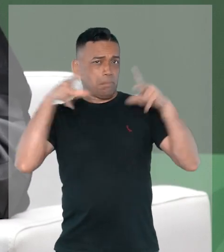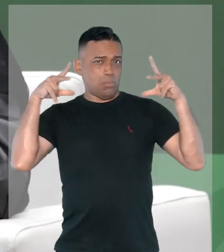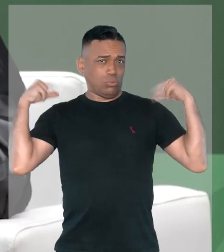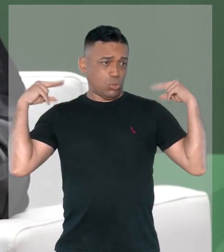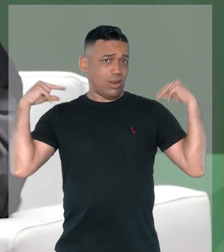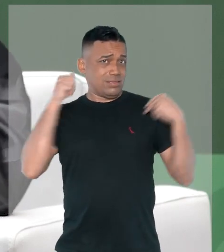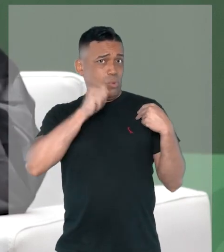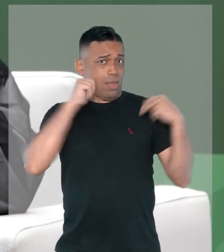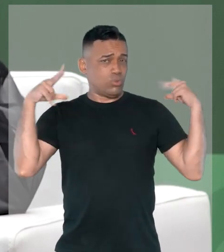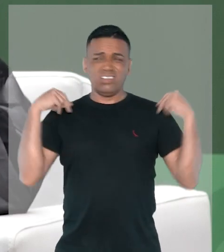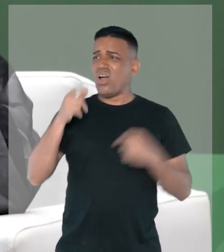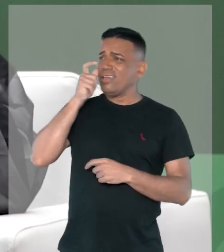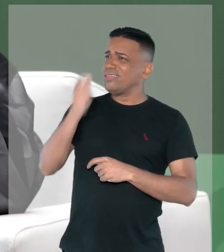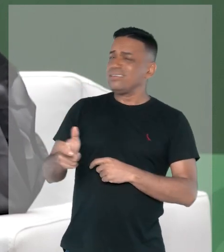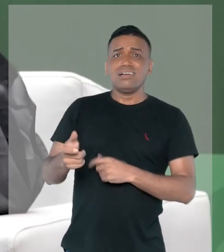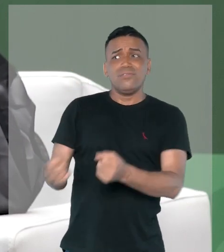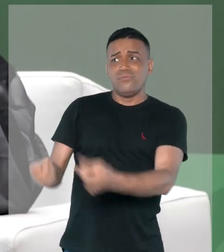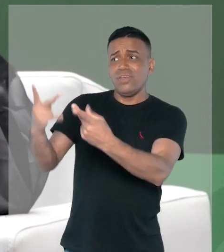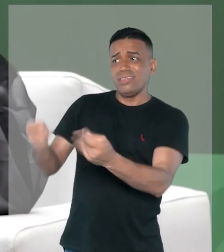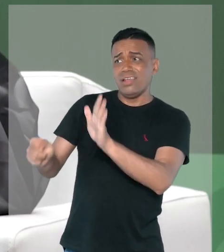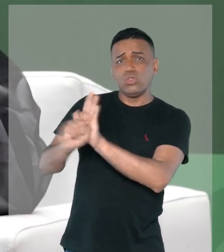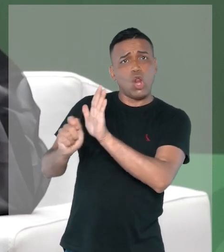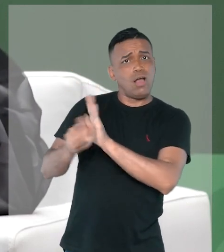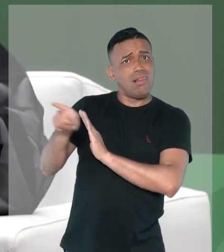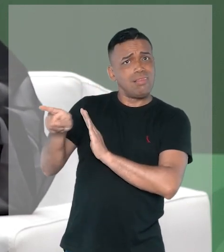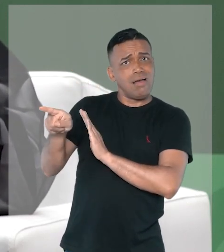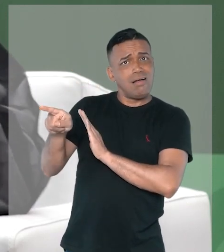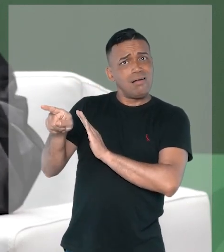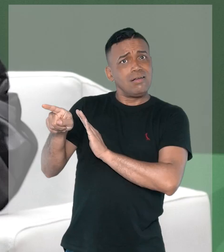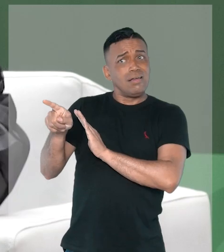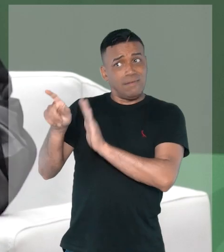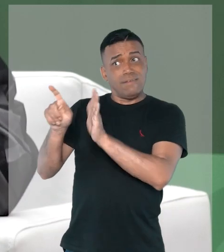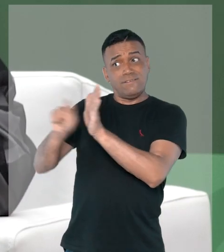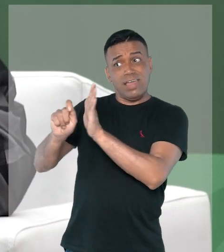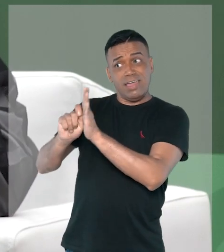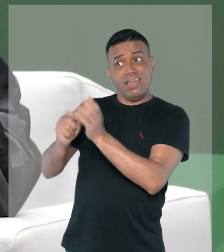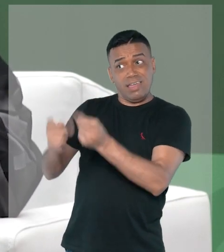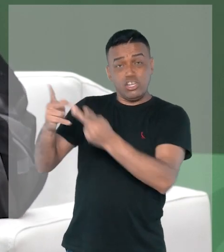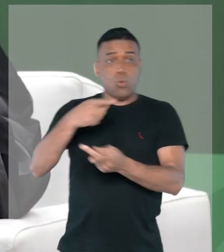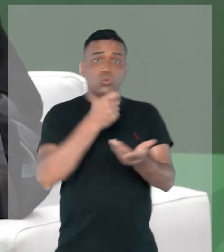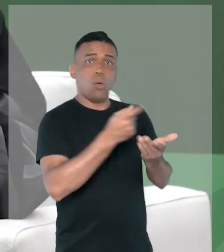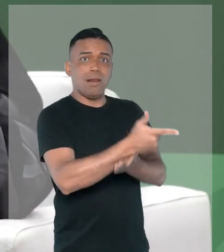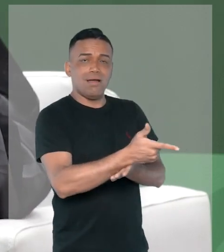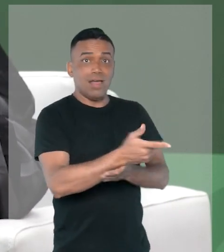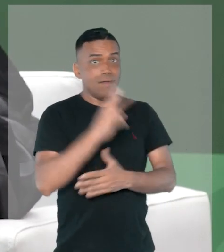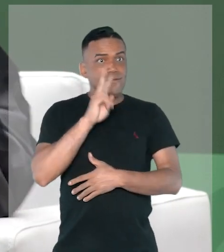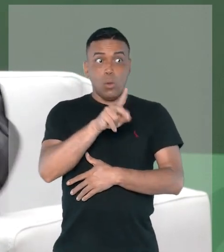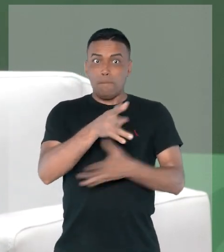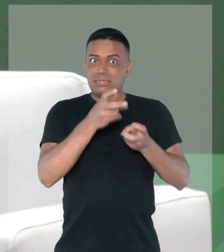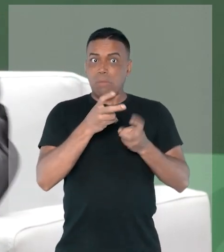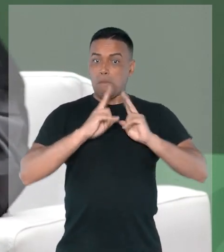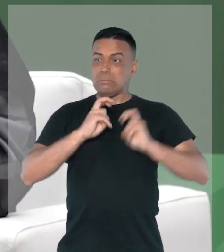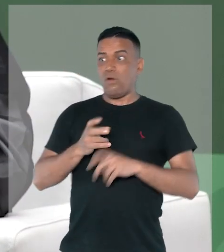estava me levando. Falei, olha que interessante, estão vendendo a droga ali, então. Tem aquele ali vendia, aquele ali comprava. Aí eles viram que a gente estava olhando,